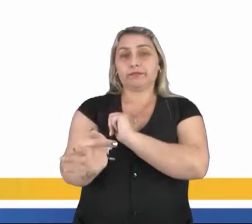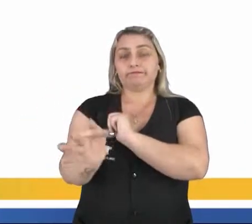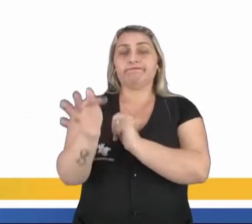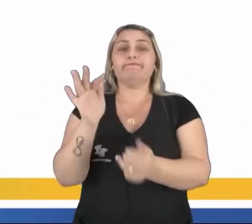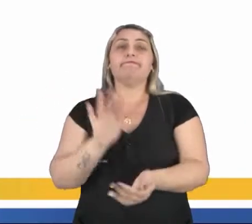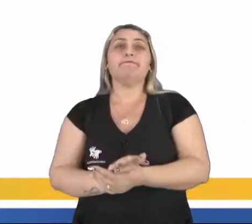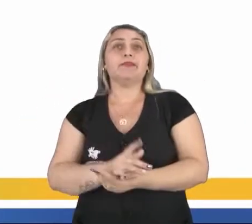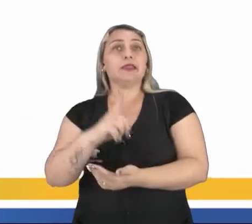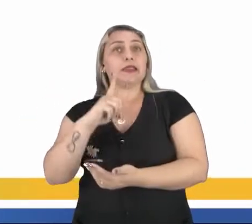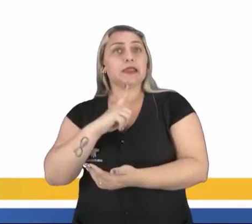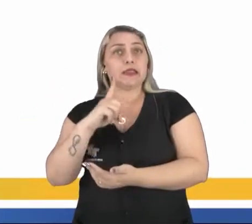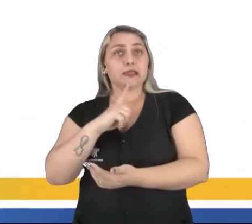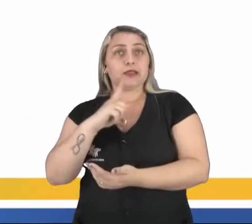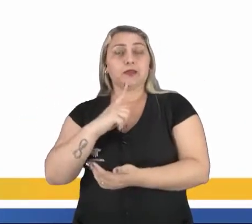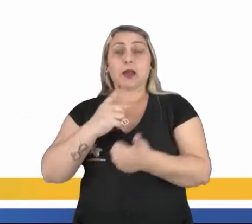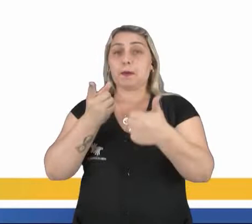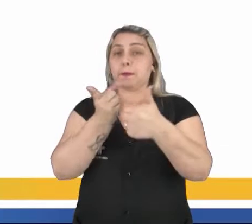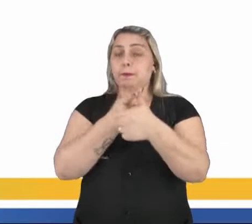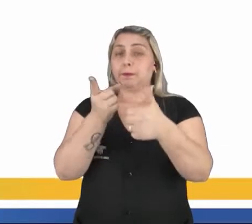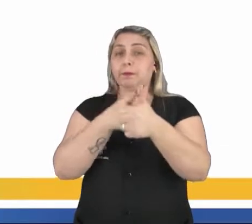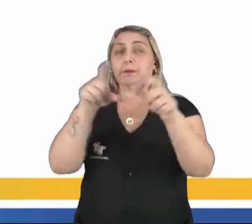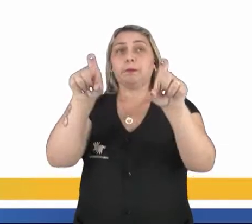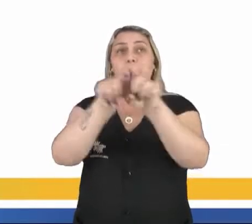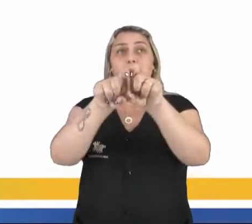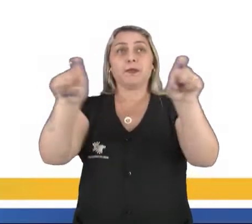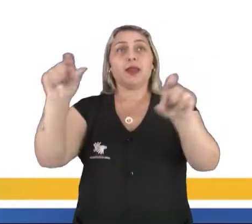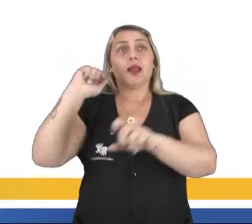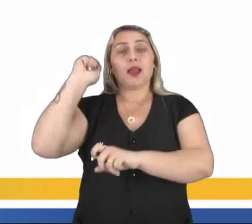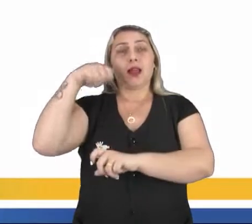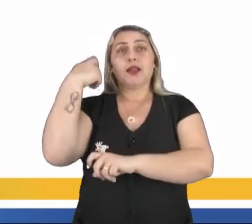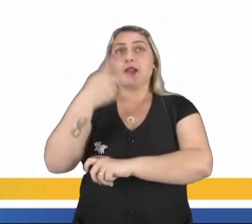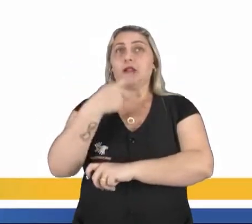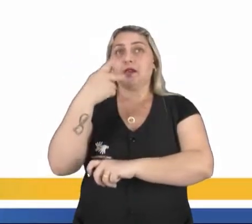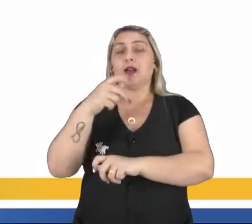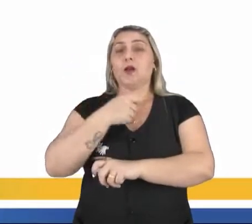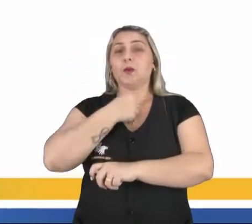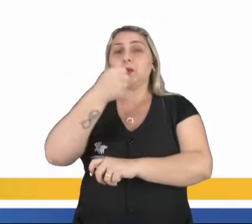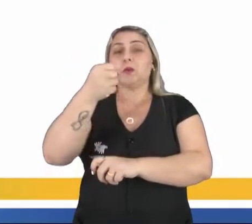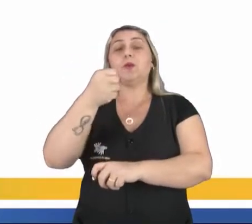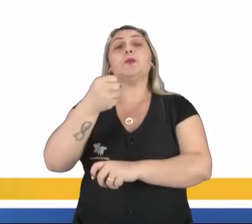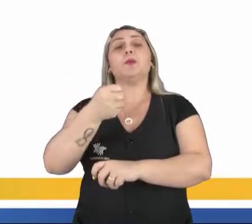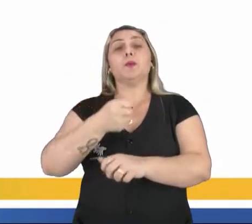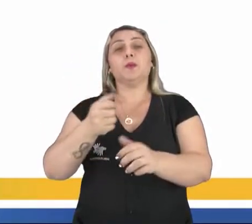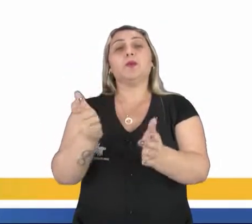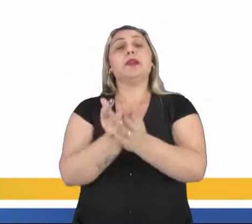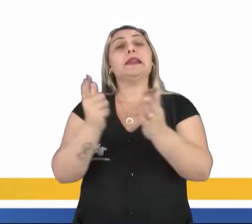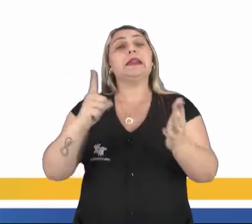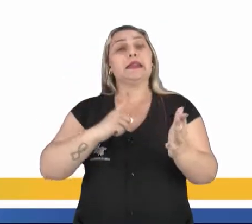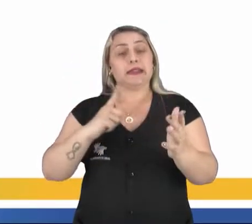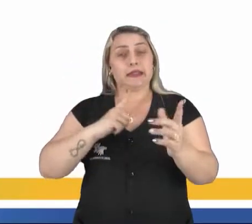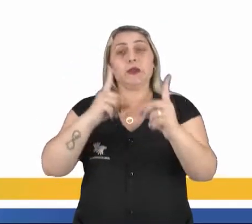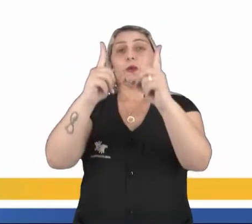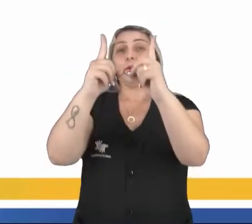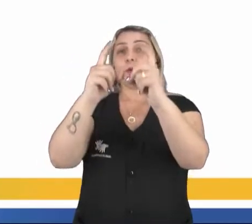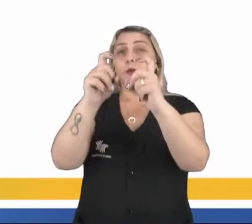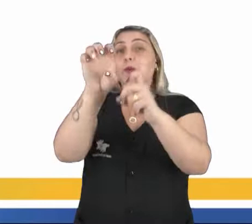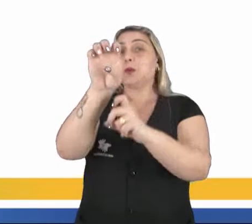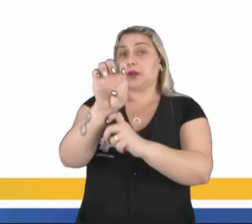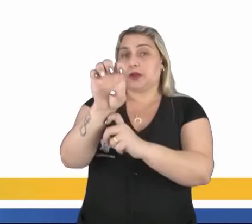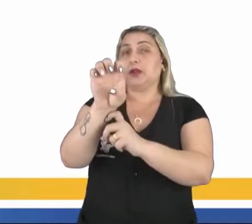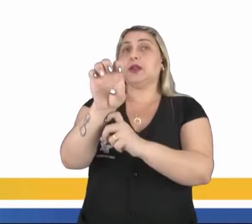aí que nós temos a primeira oração, a atriz falou aos jornalistas, nós temos aí um conectivo, o e,